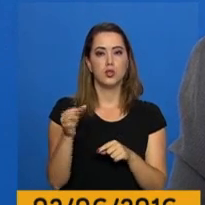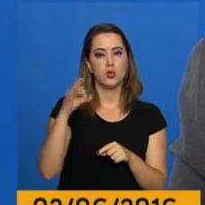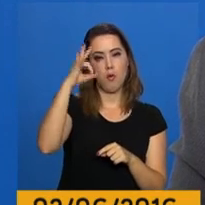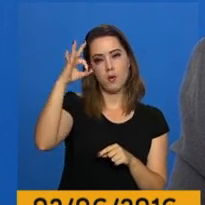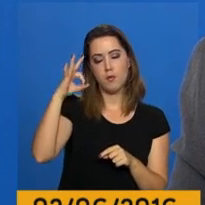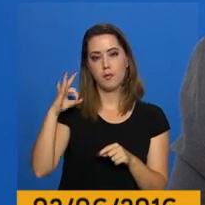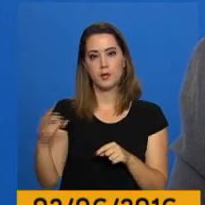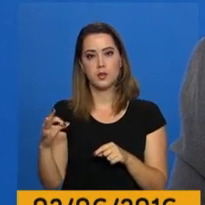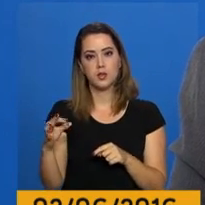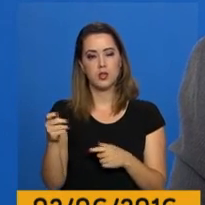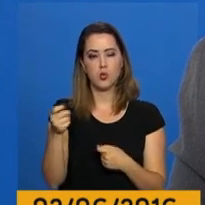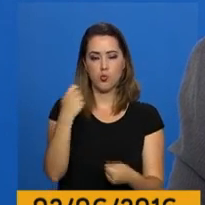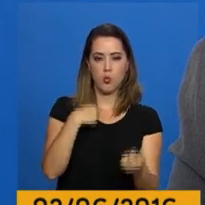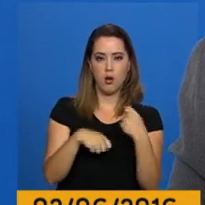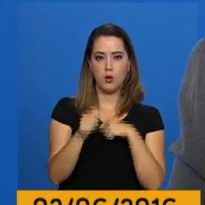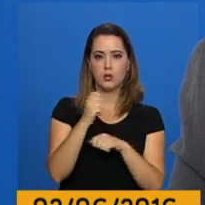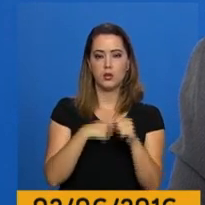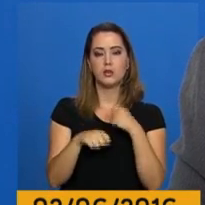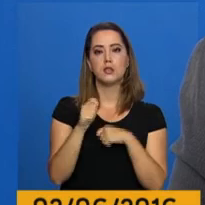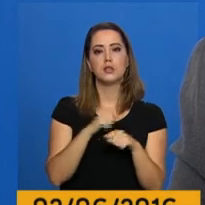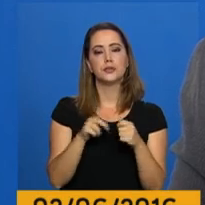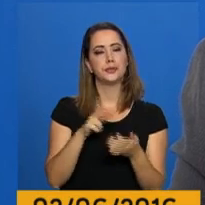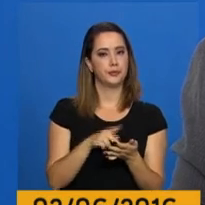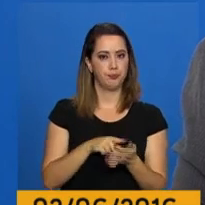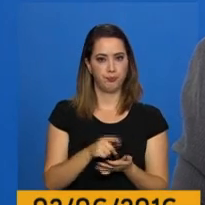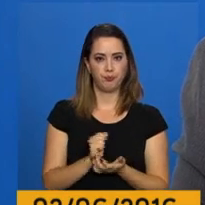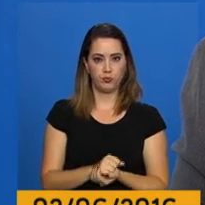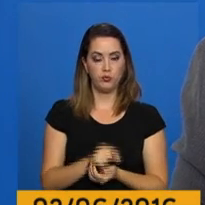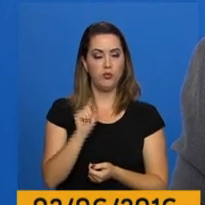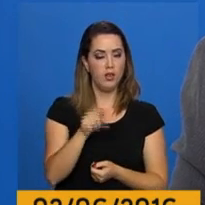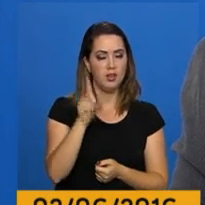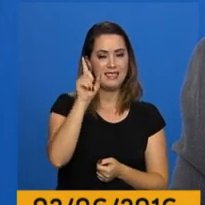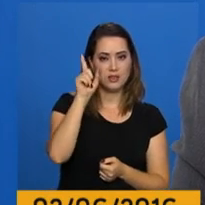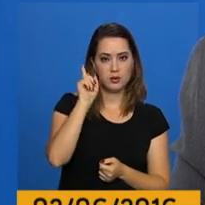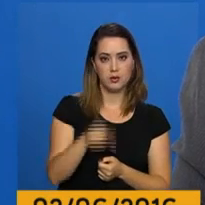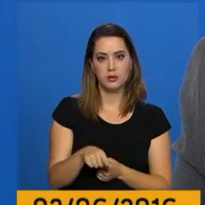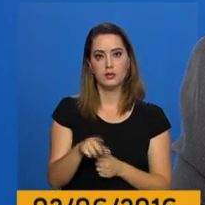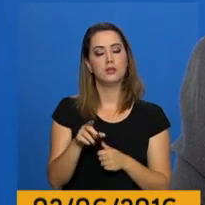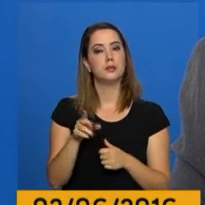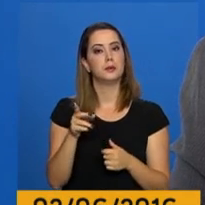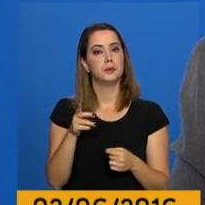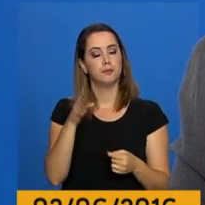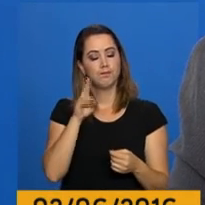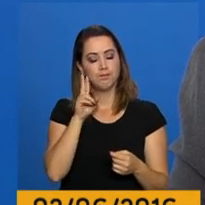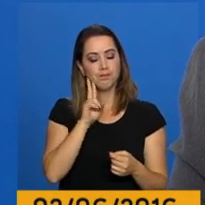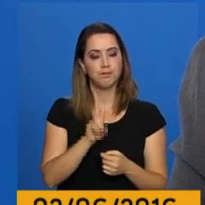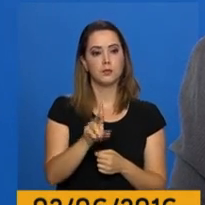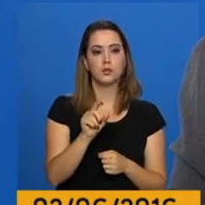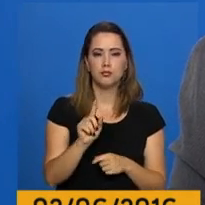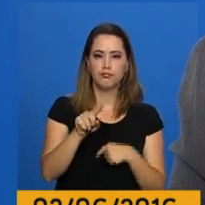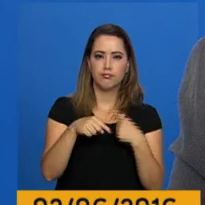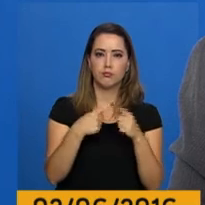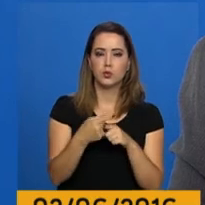líquida. Então, isso deverá ser considerado na elaboração da proposta de